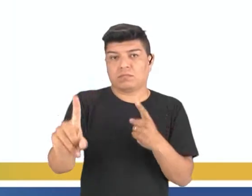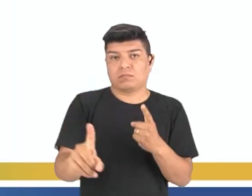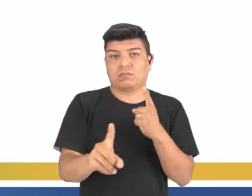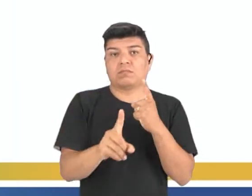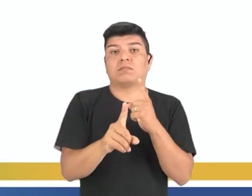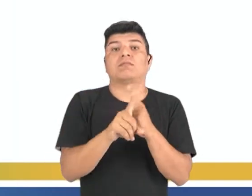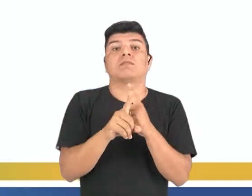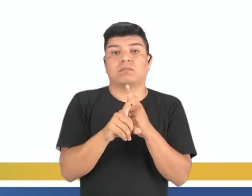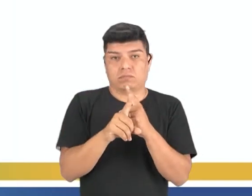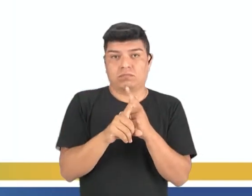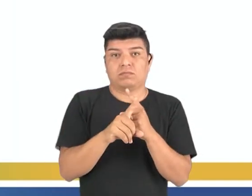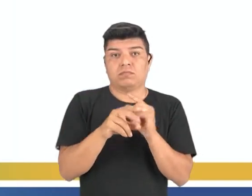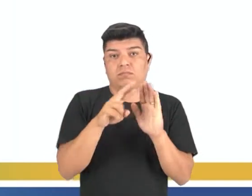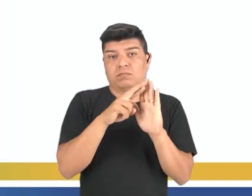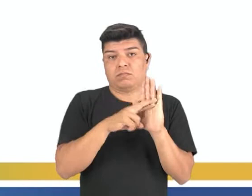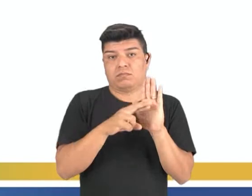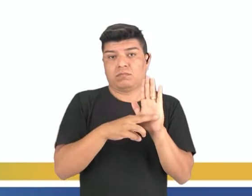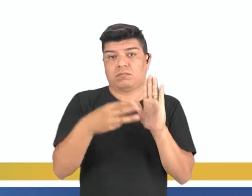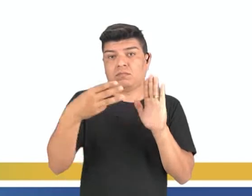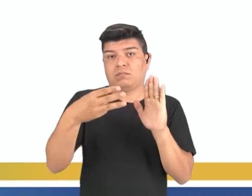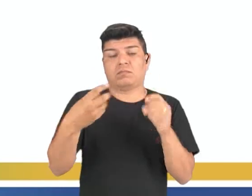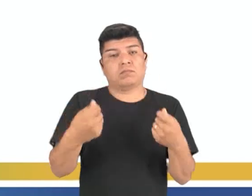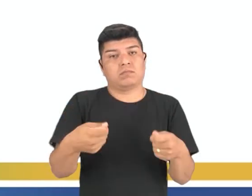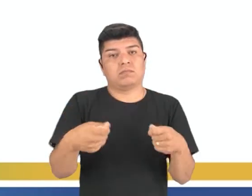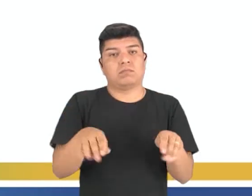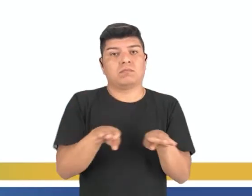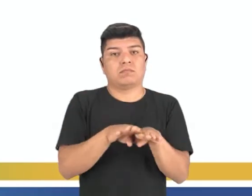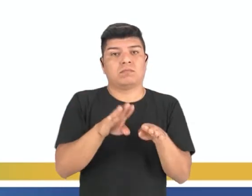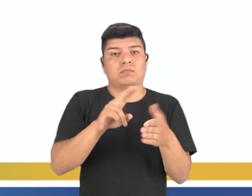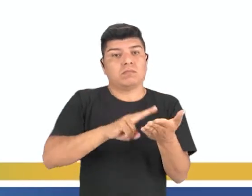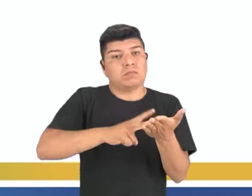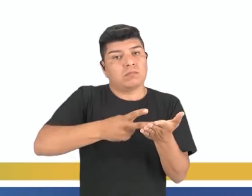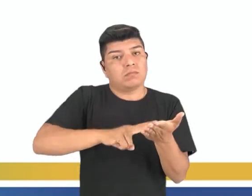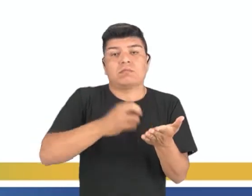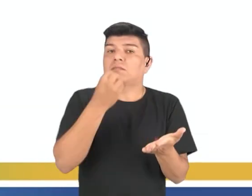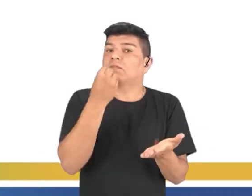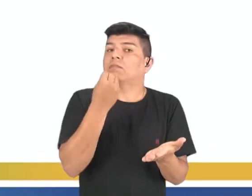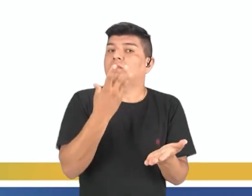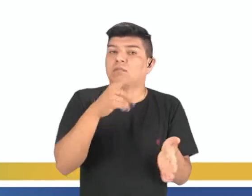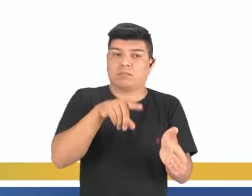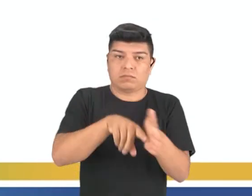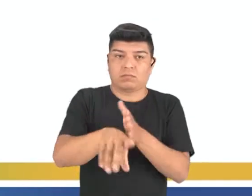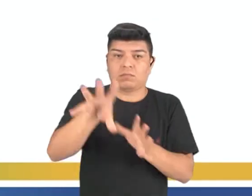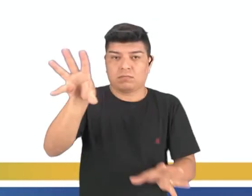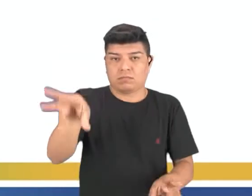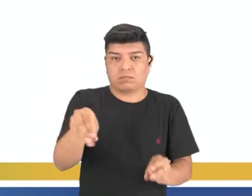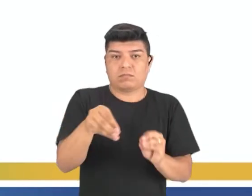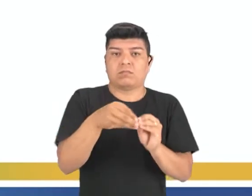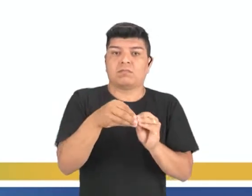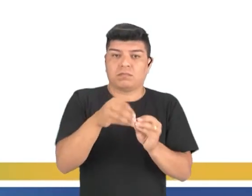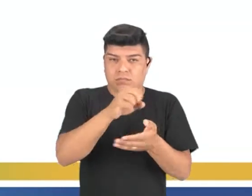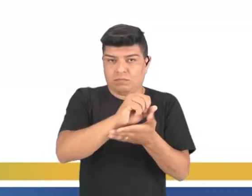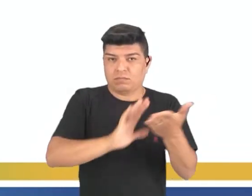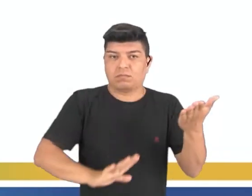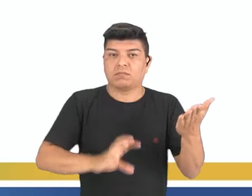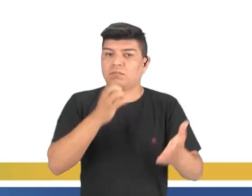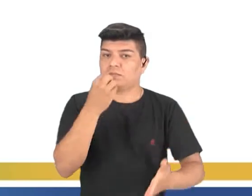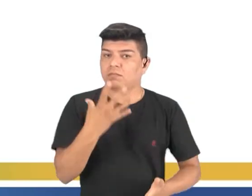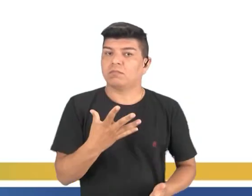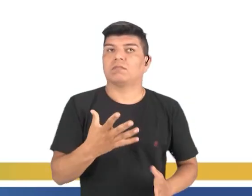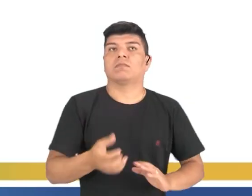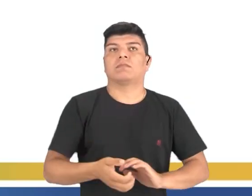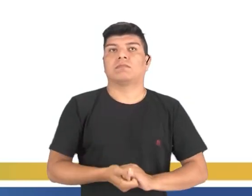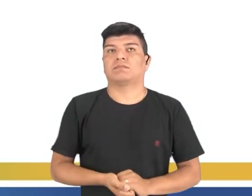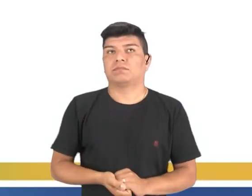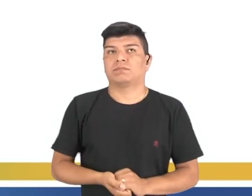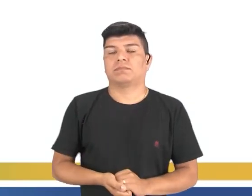a variável na regra de 3. A gente precisou também interpretar bem a pergunta para finalizar corretamente o exercício.